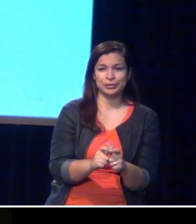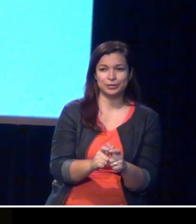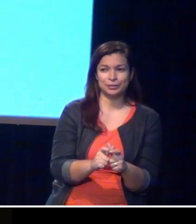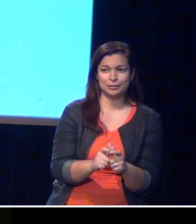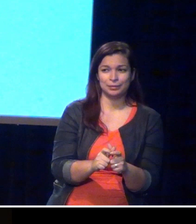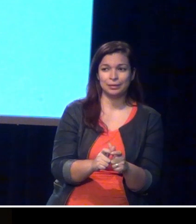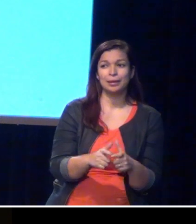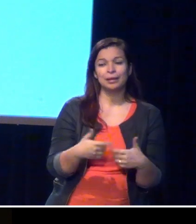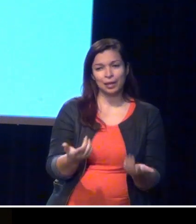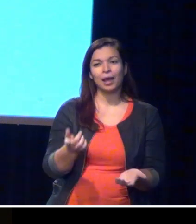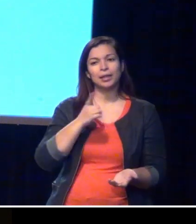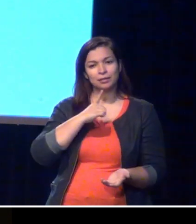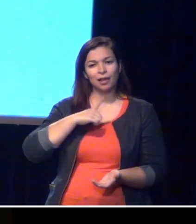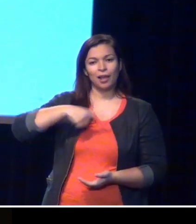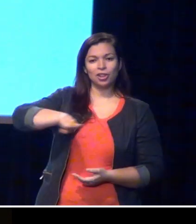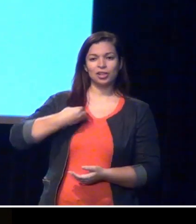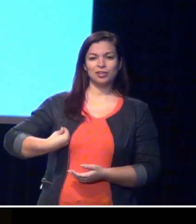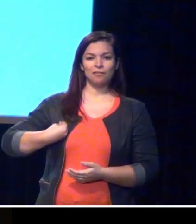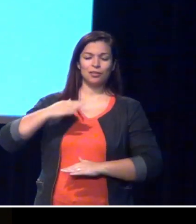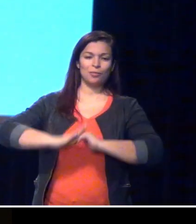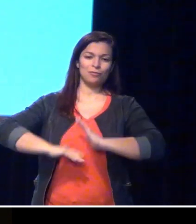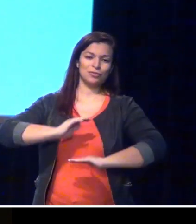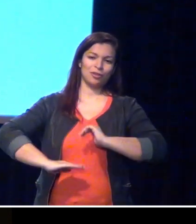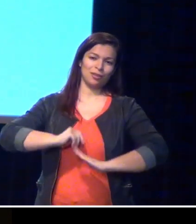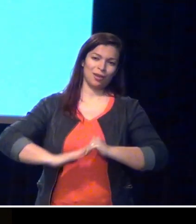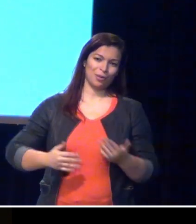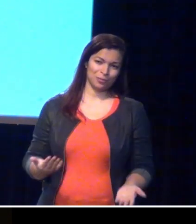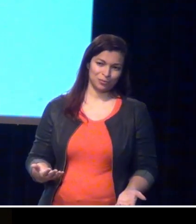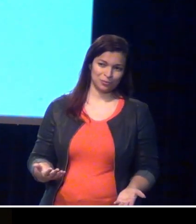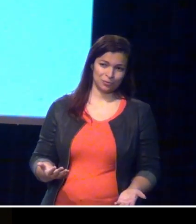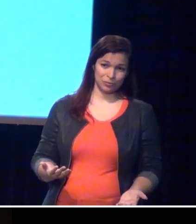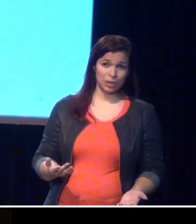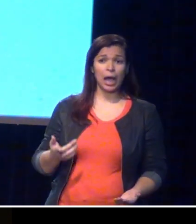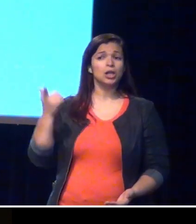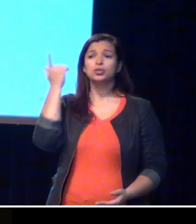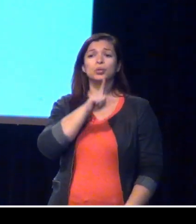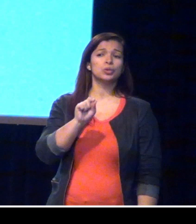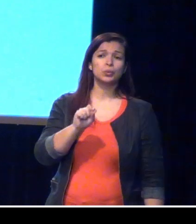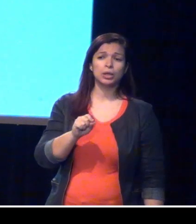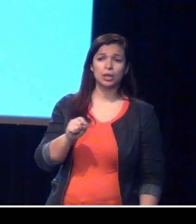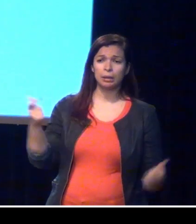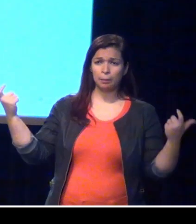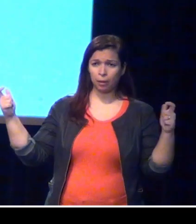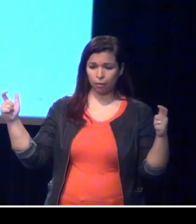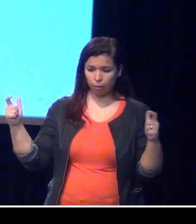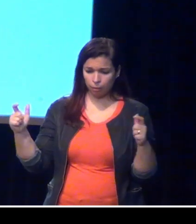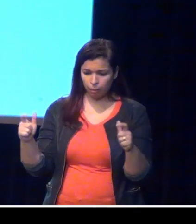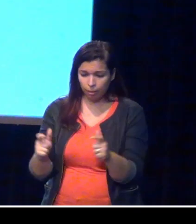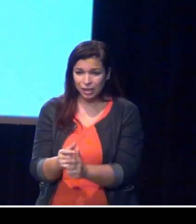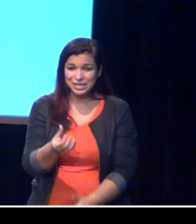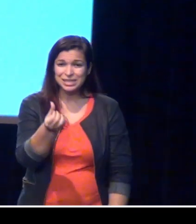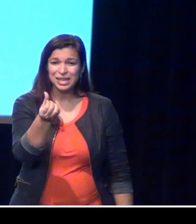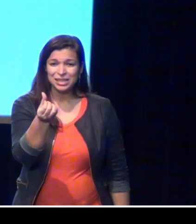está permeando mais a nossa vida profissional, a gente só encontra 6 artigos. Então, nós temos, sim,